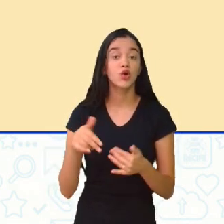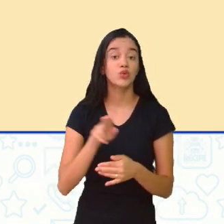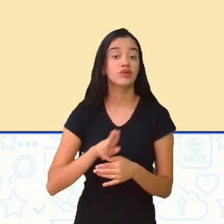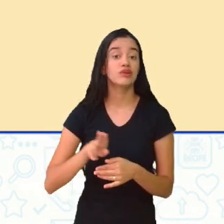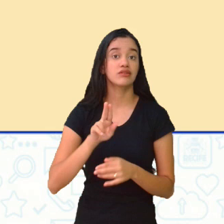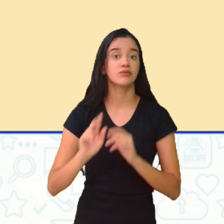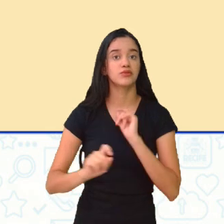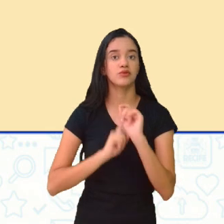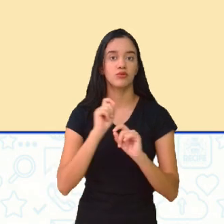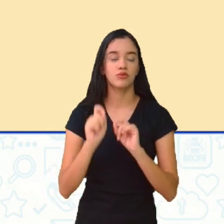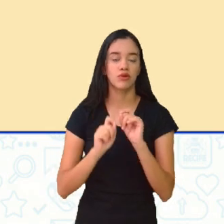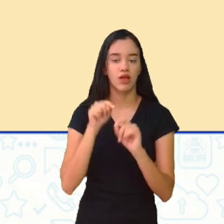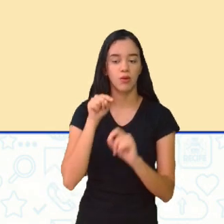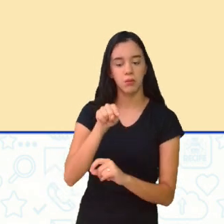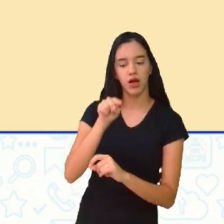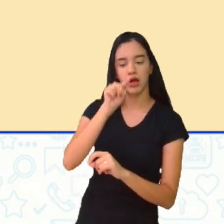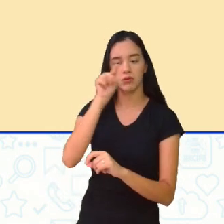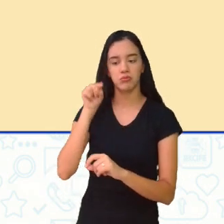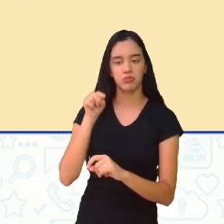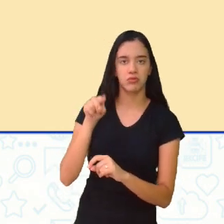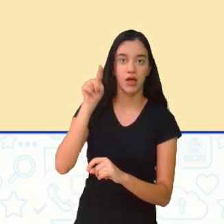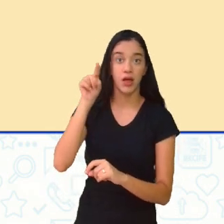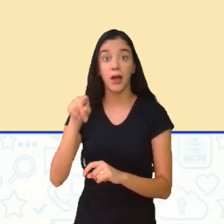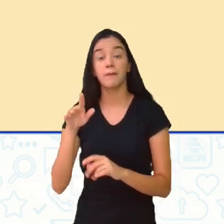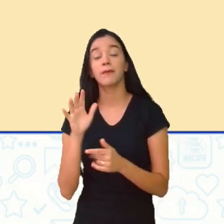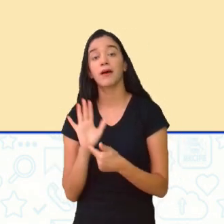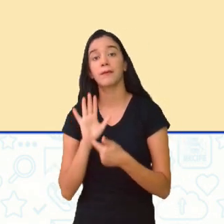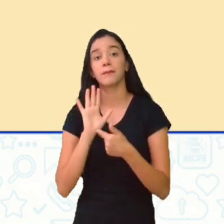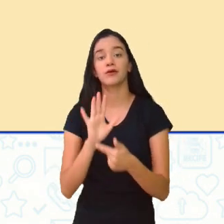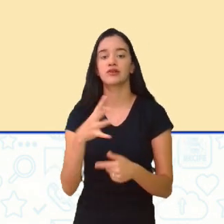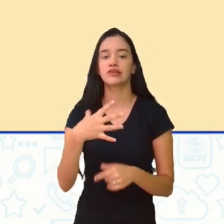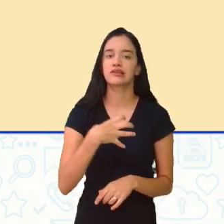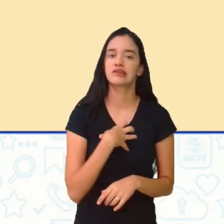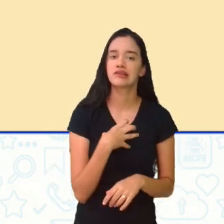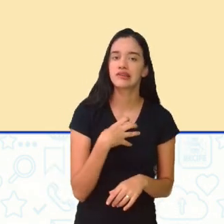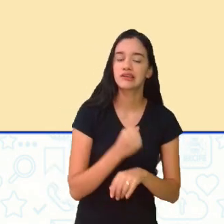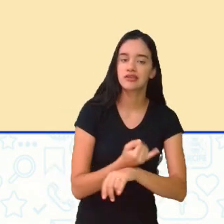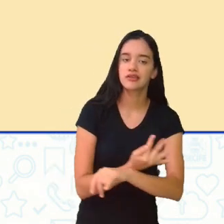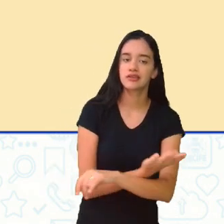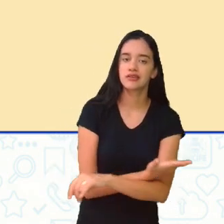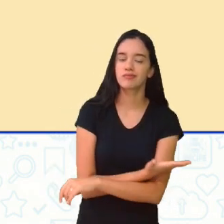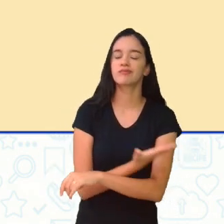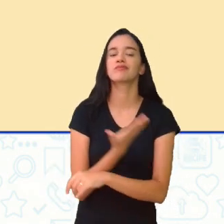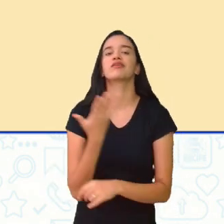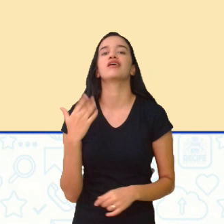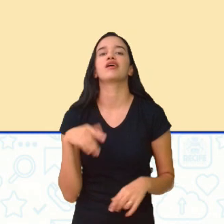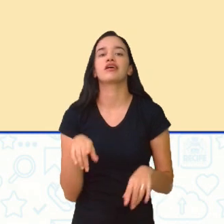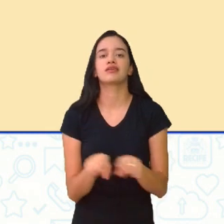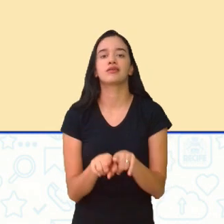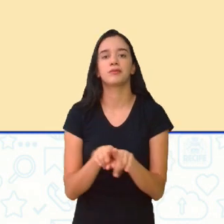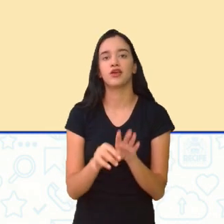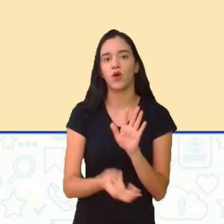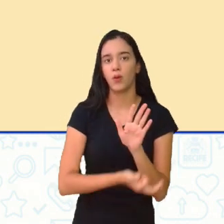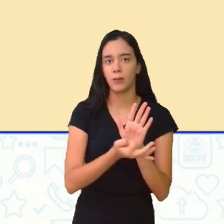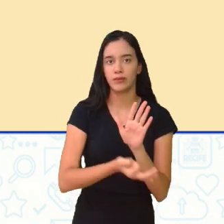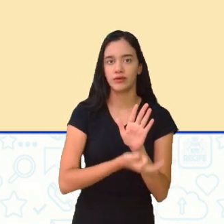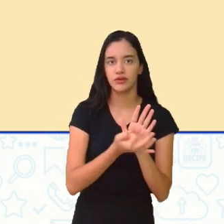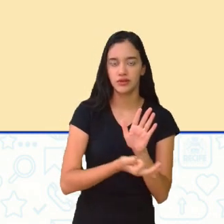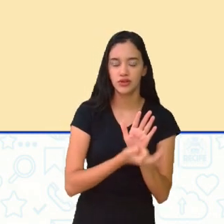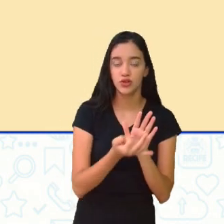Utilizamos os sinais de pontuação para demonstrarmos sentimentos, emoções,